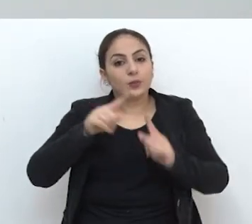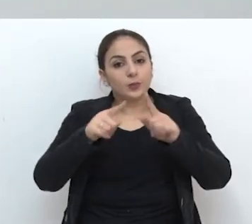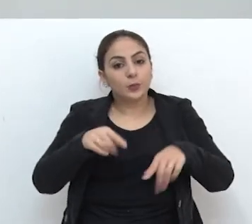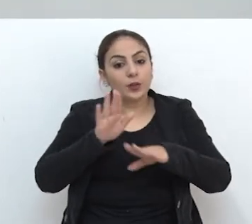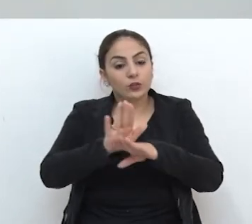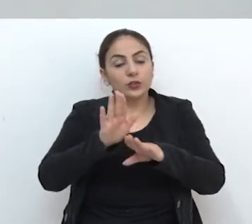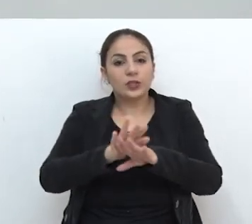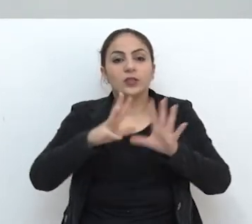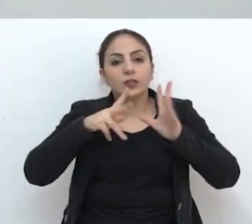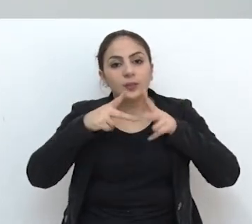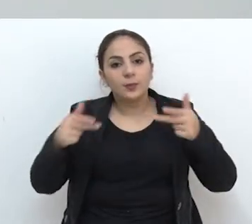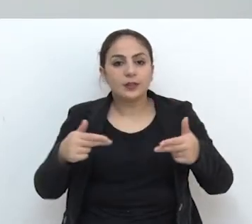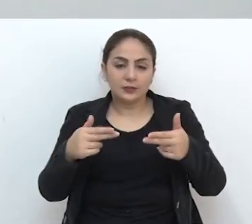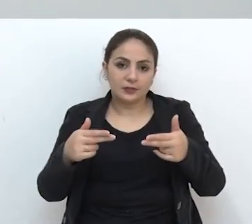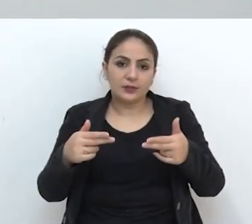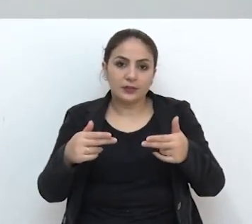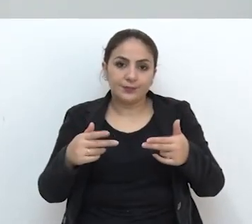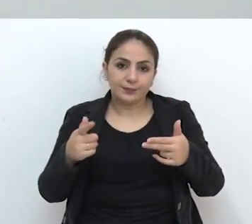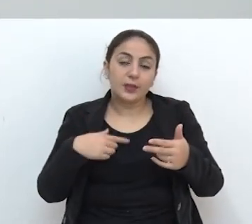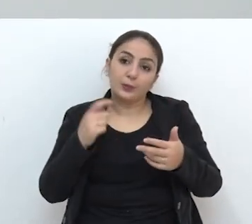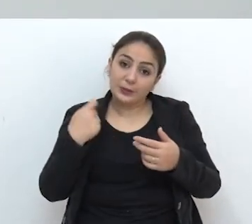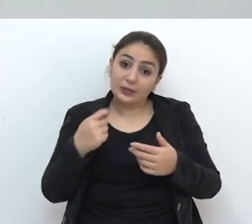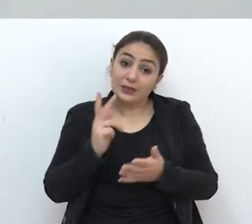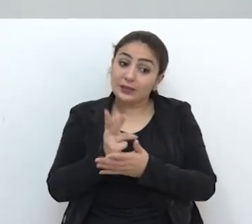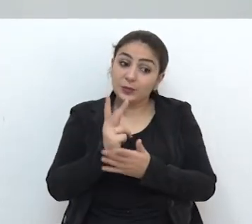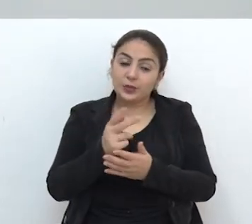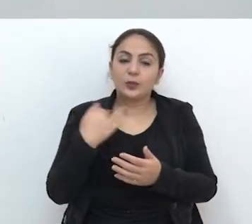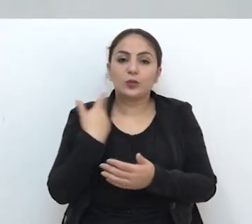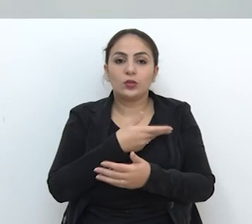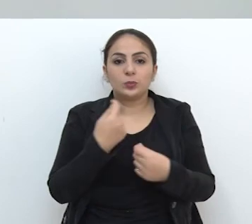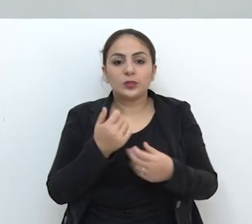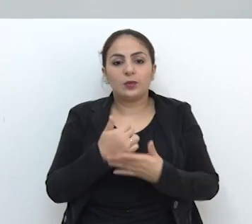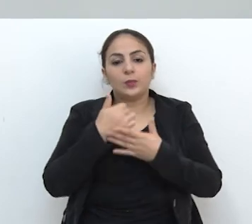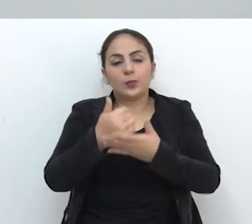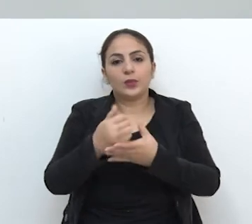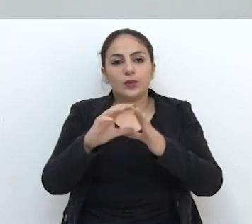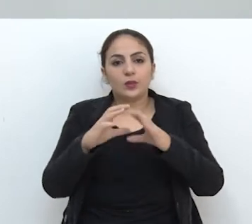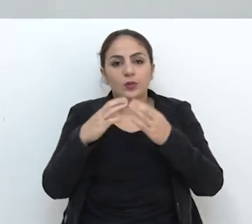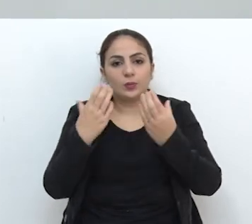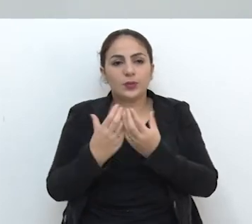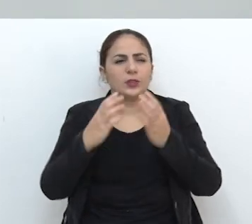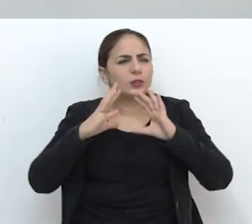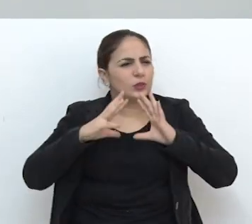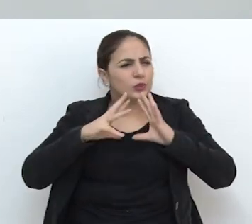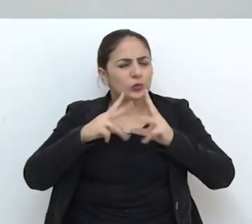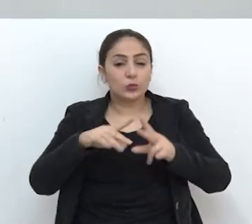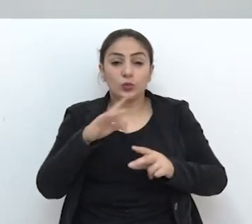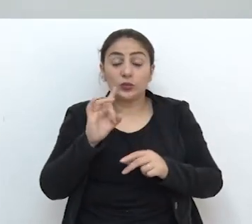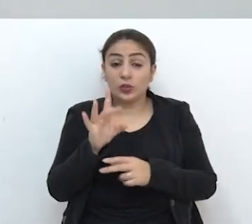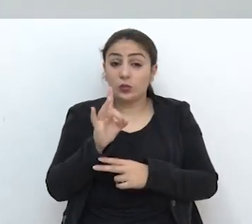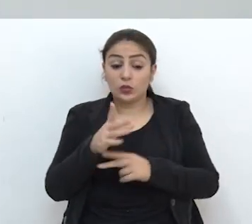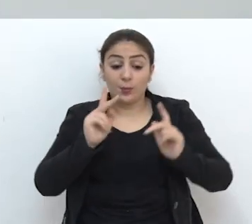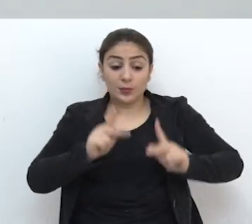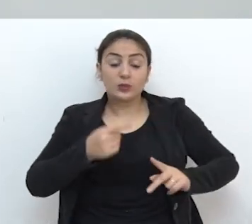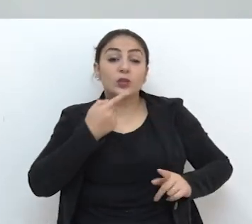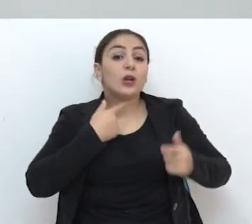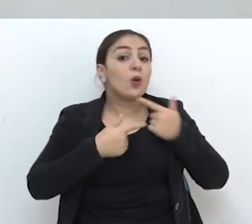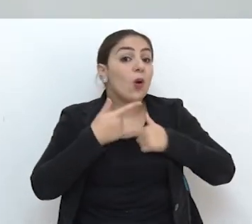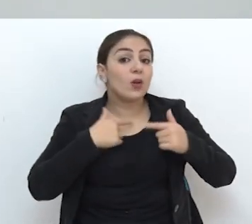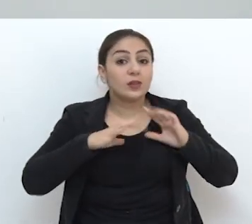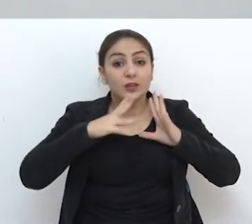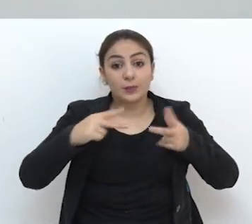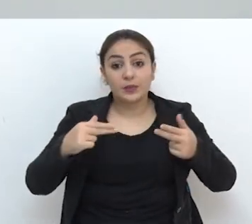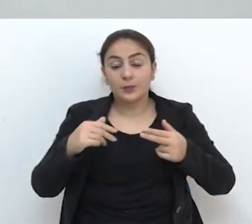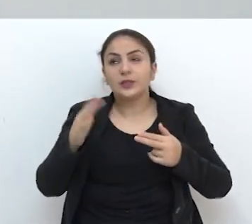favor dos animais, isso é muito provavelmente para sempre, a gente precisa do apoio da comunidade, e não só de quem gosta dos